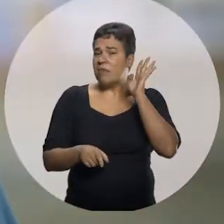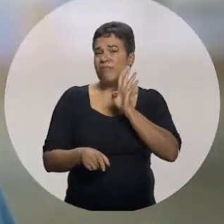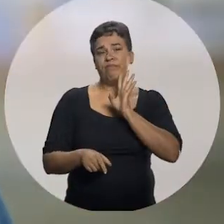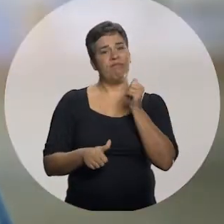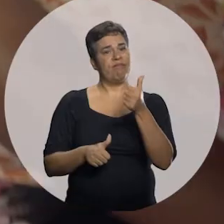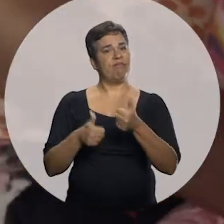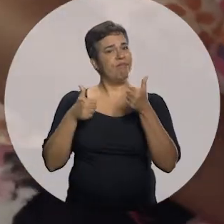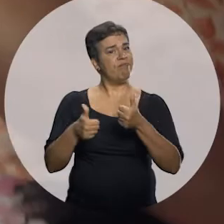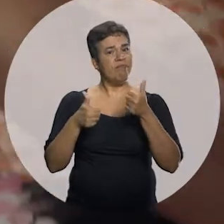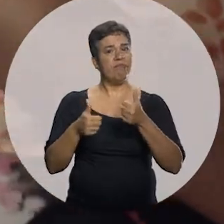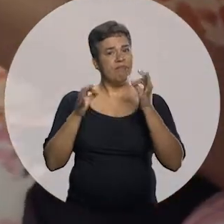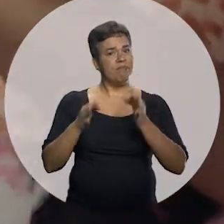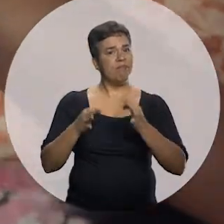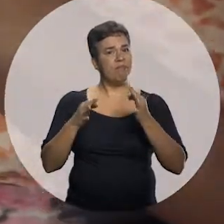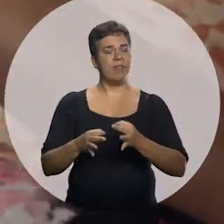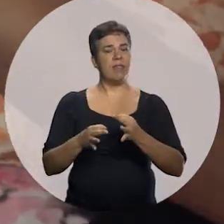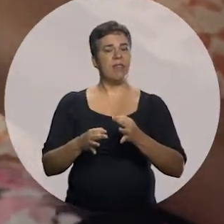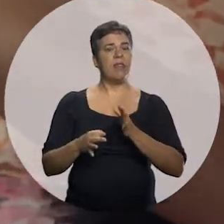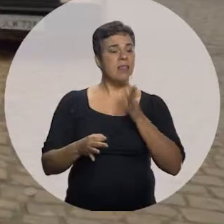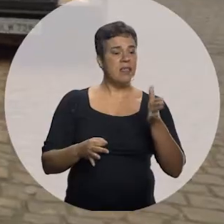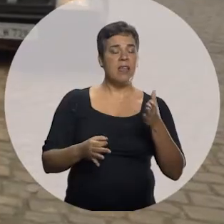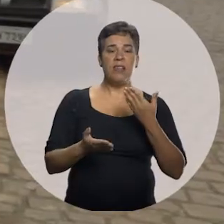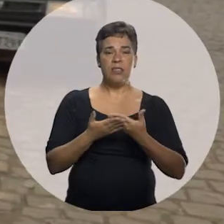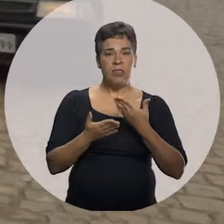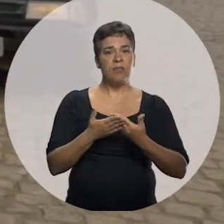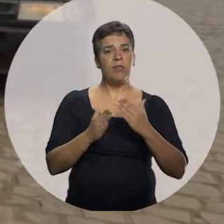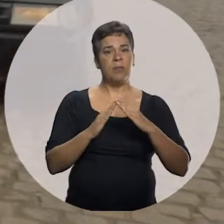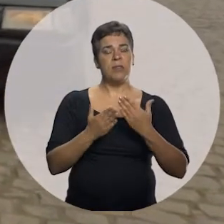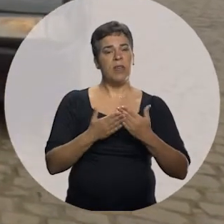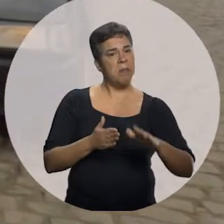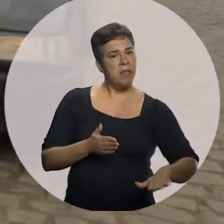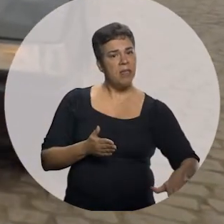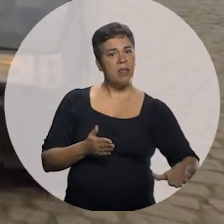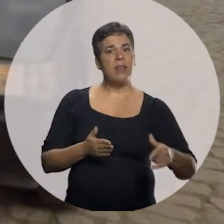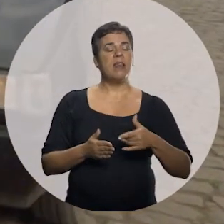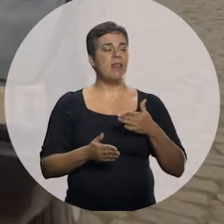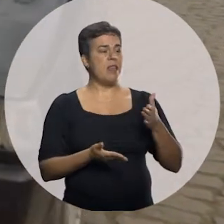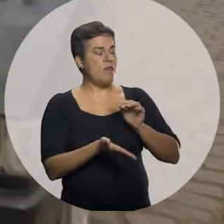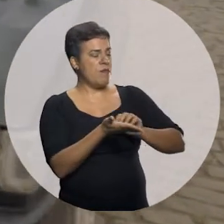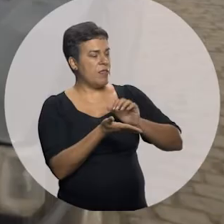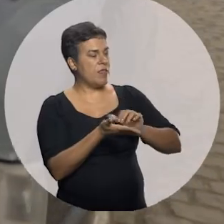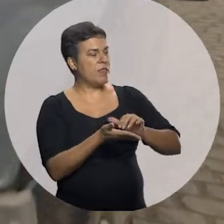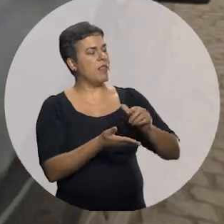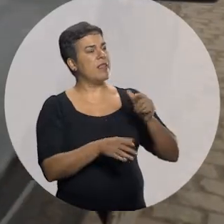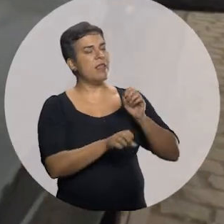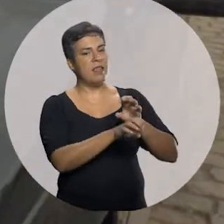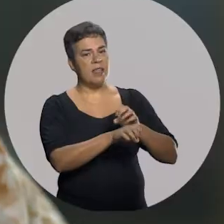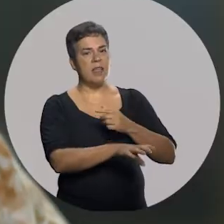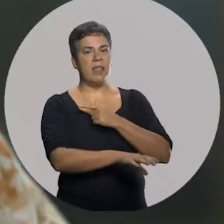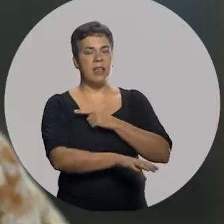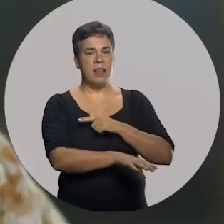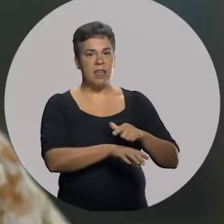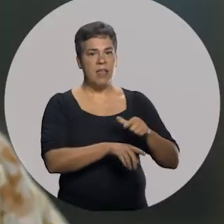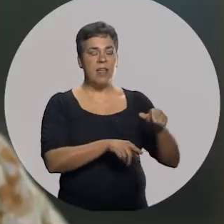super legal. E a gente, com 3 anos, já estava estudando. Eu cheguei na Secretaria de Educação, conversei com a secretária, que eu